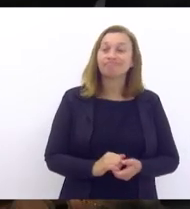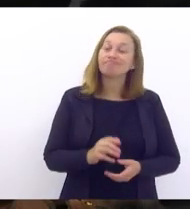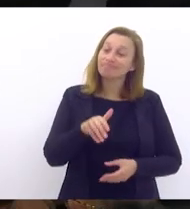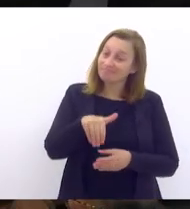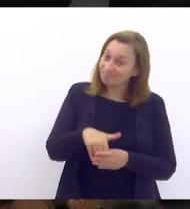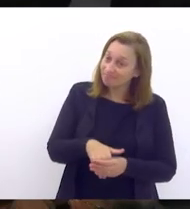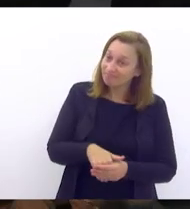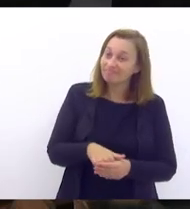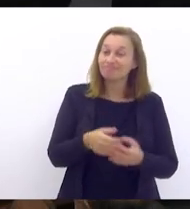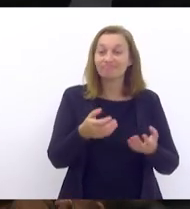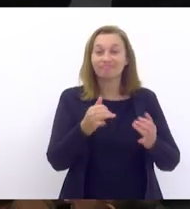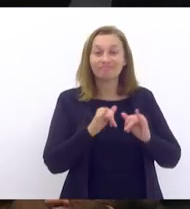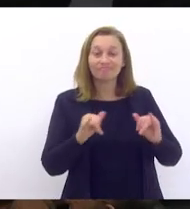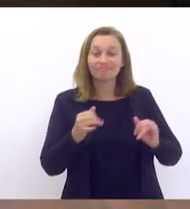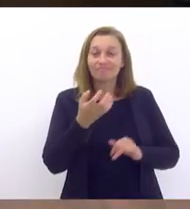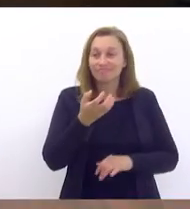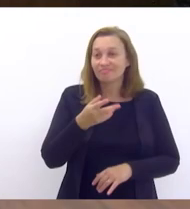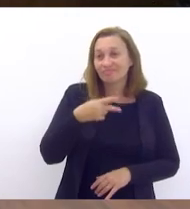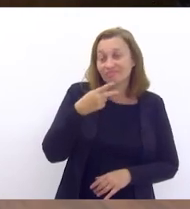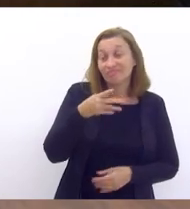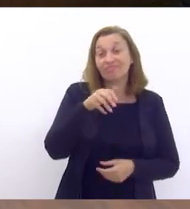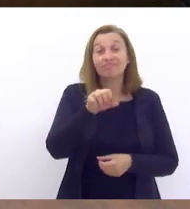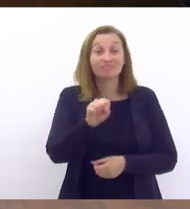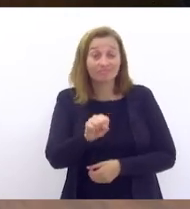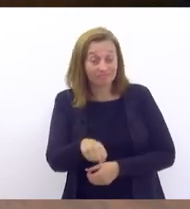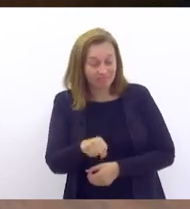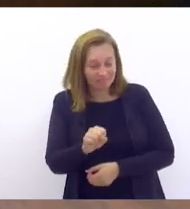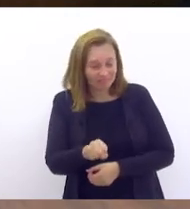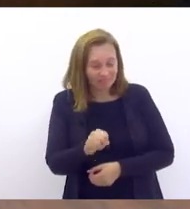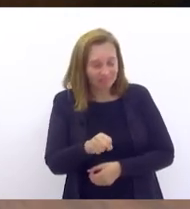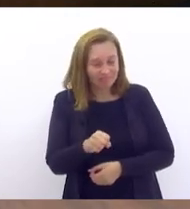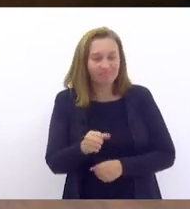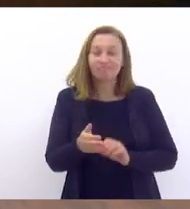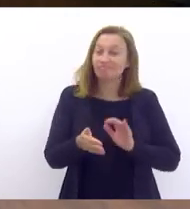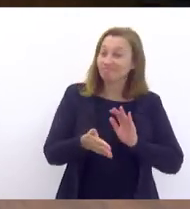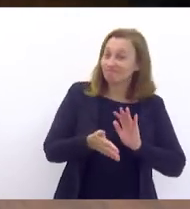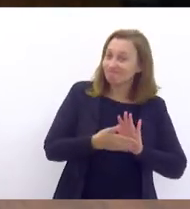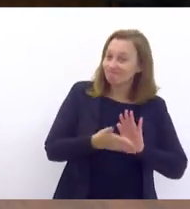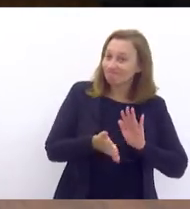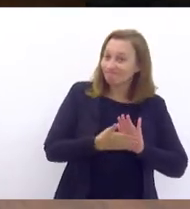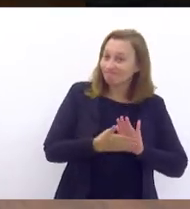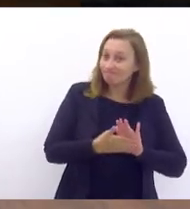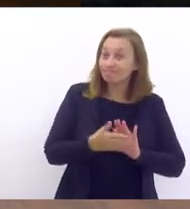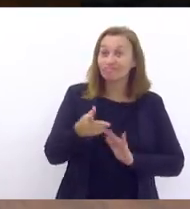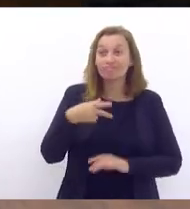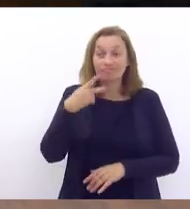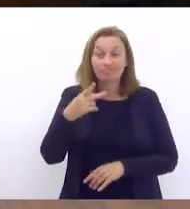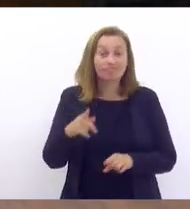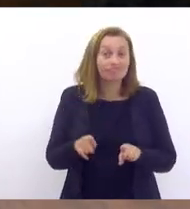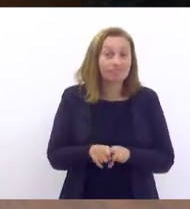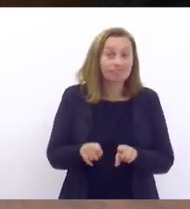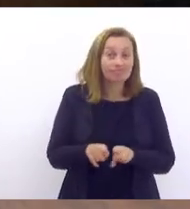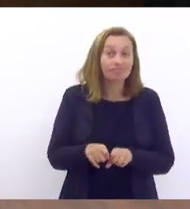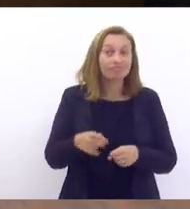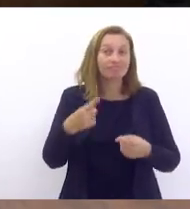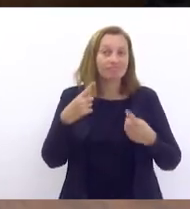voto, eu quero dizer que meu voto é favorável a esta propositura e dizer ao mesmo tempo que o debate que está acontecendo